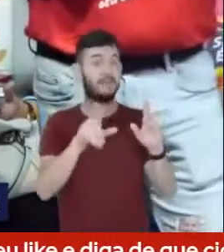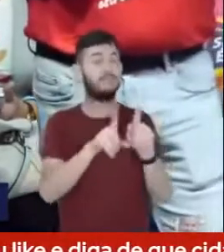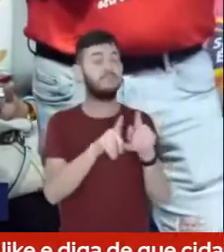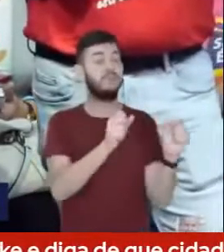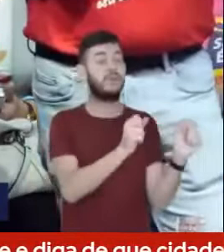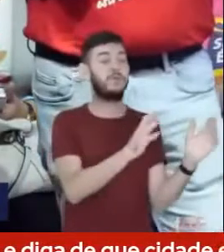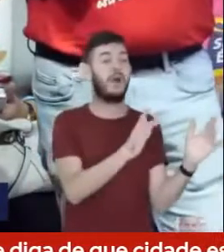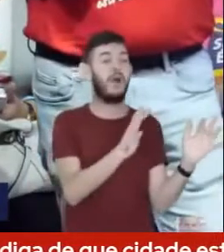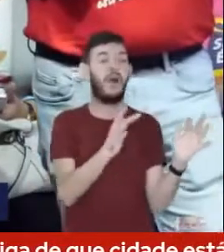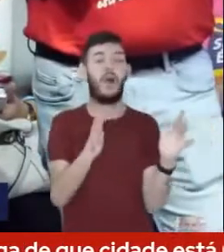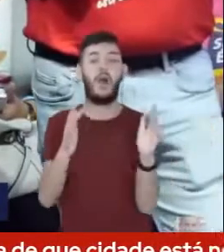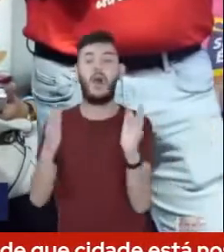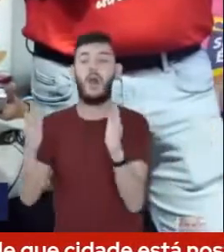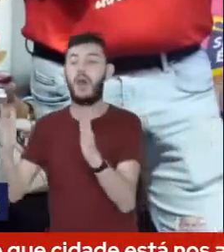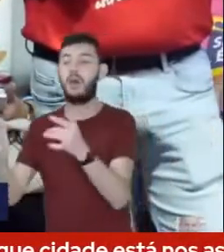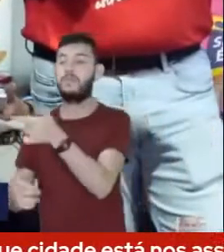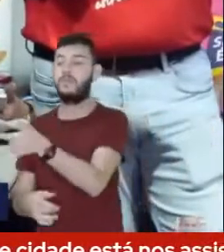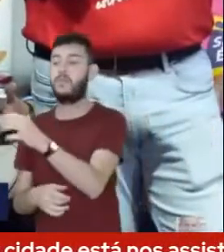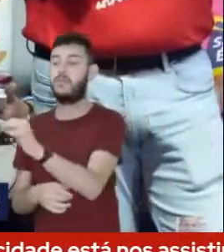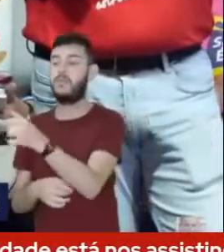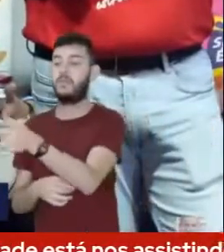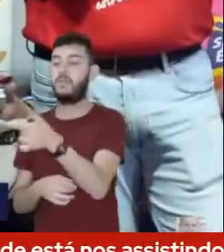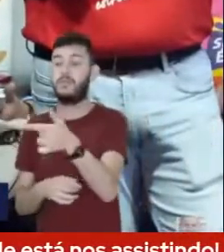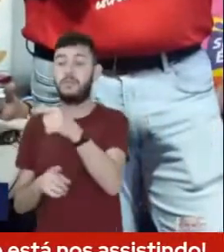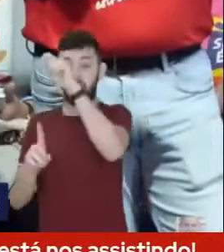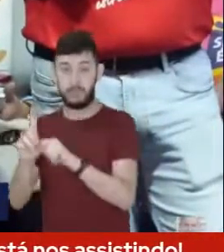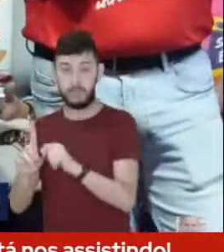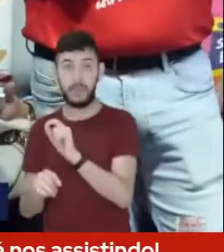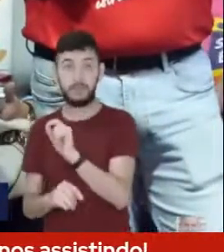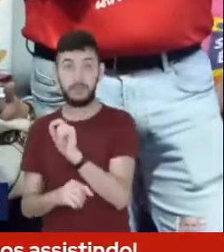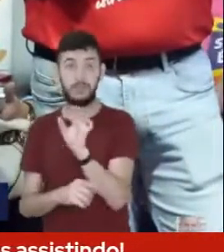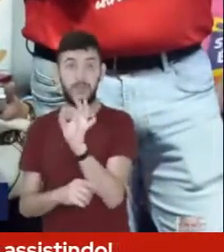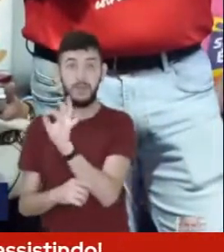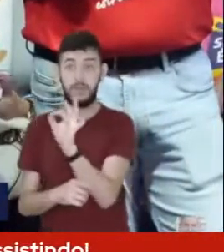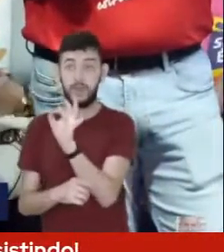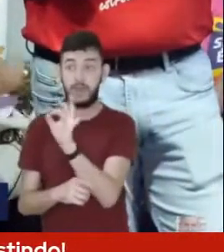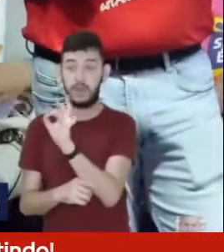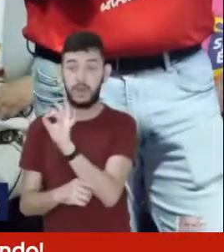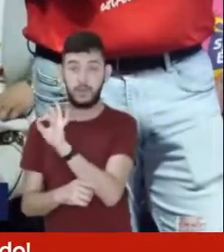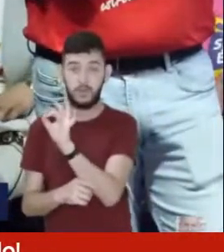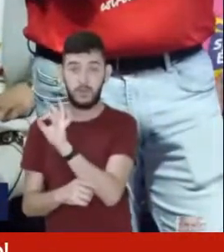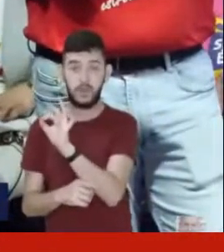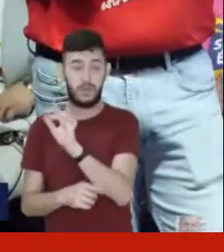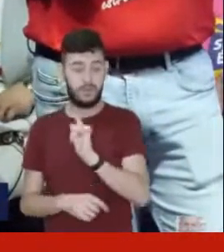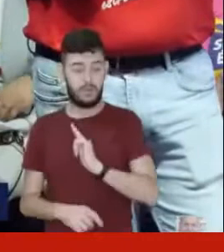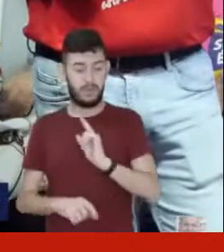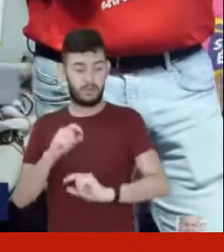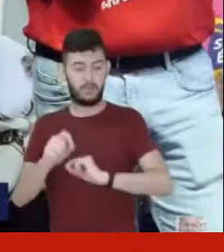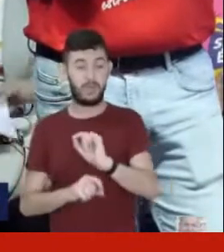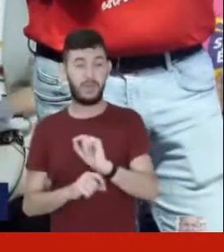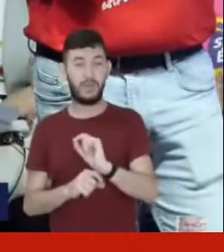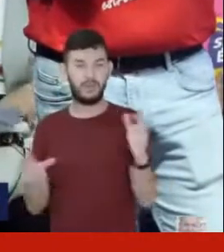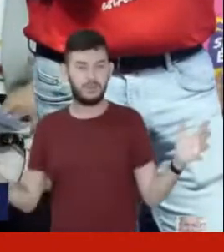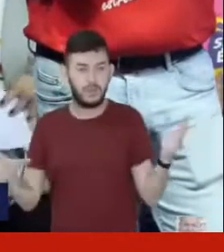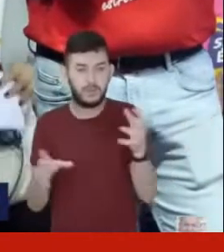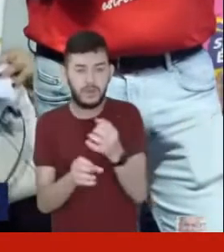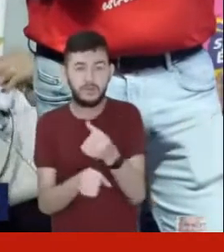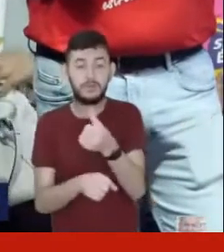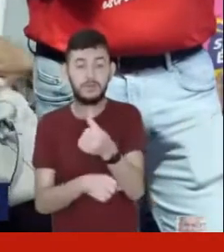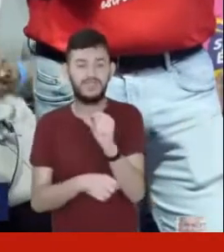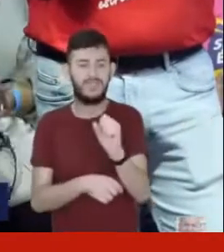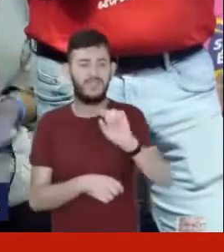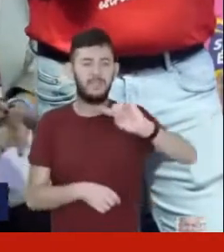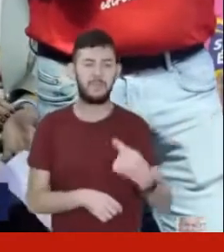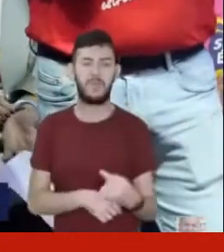22, nós temos na nossa base 68 mil trabalhadores. Portanto, perdemos